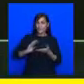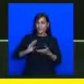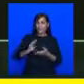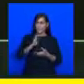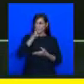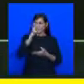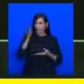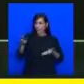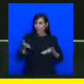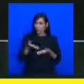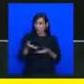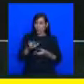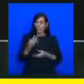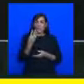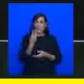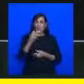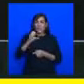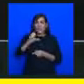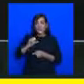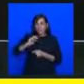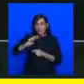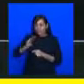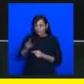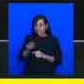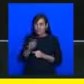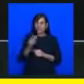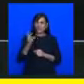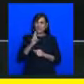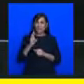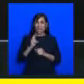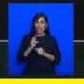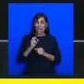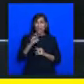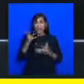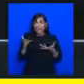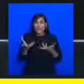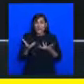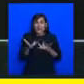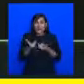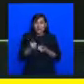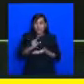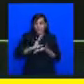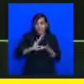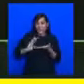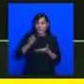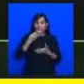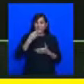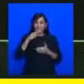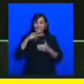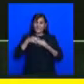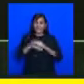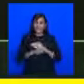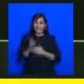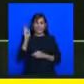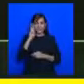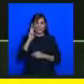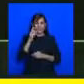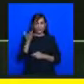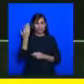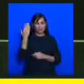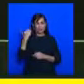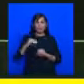hoje, 49 milhões de reais. É o maior prêmio da história da Time Mania. Vem chegando mais uma